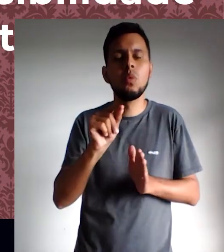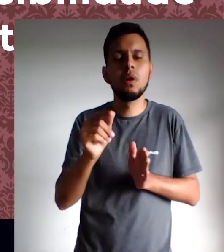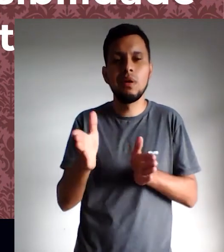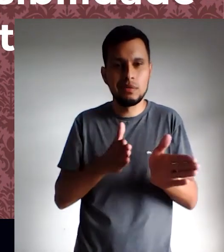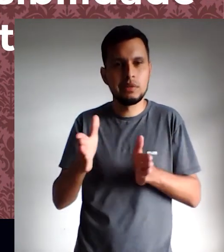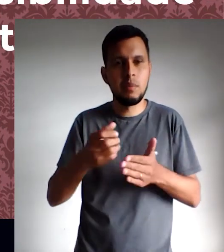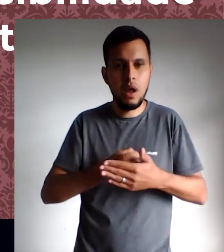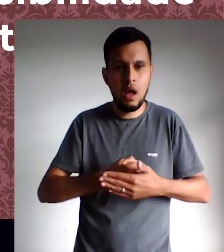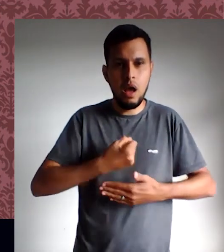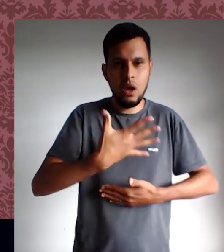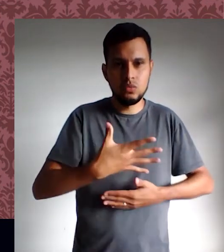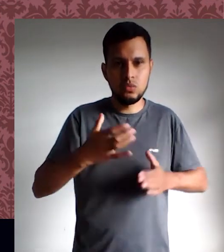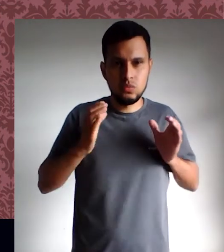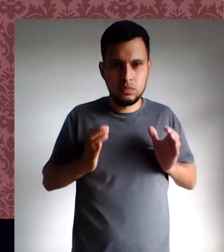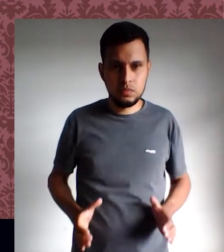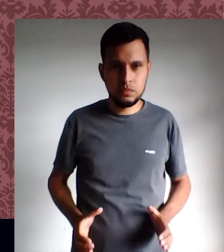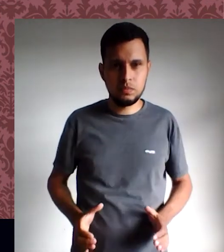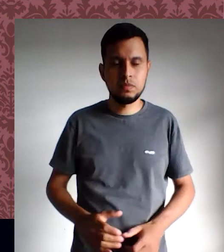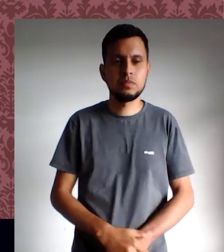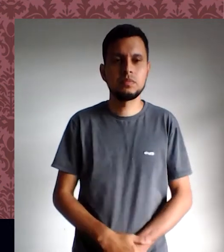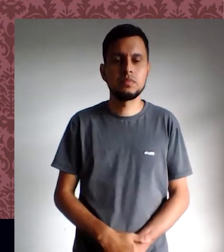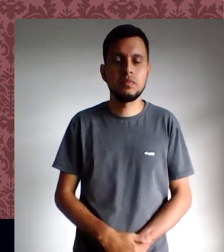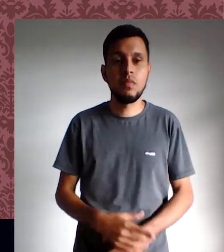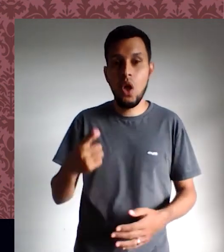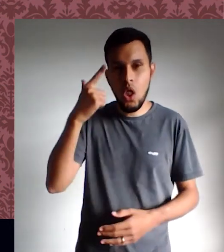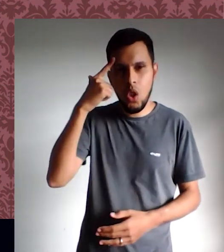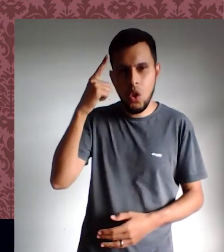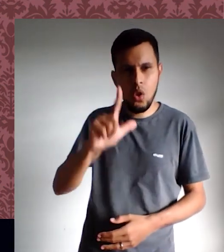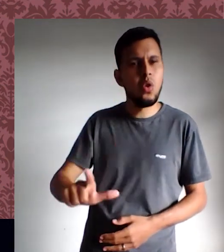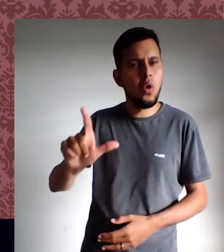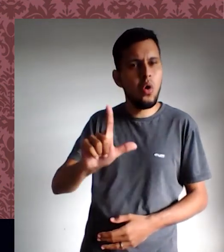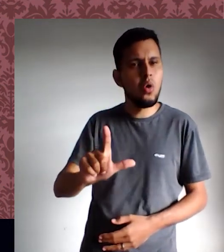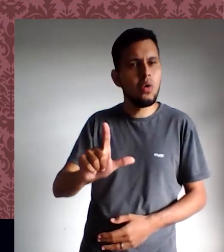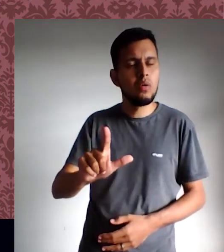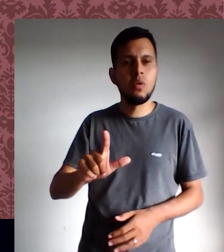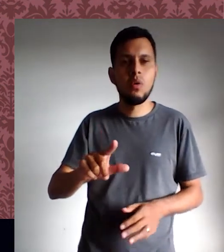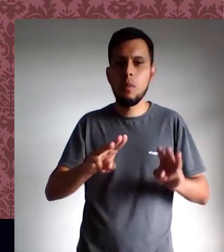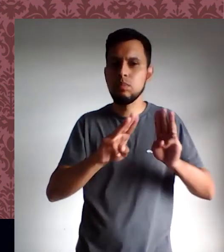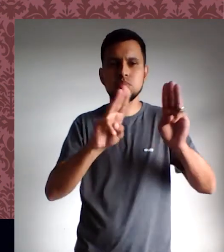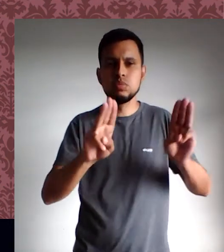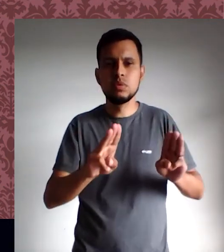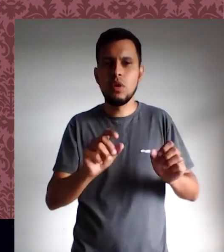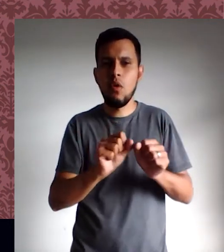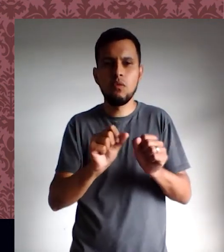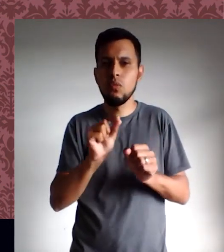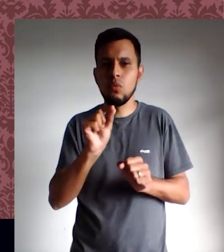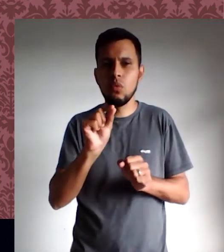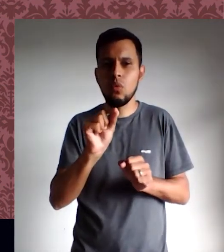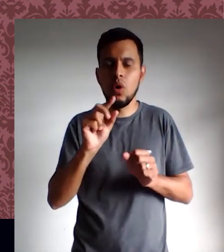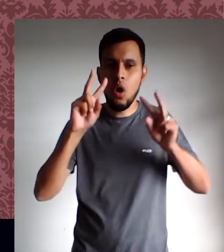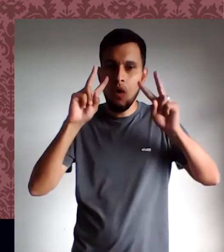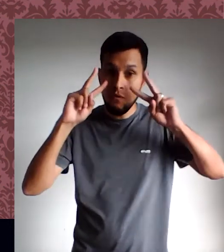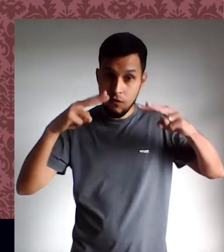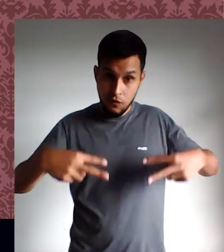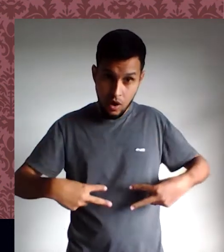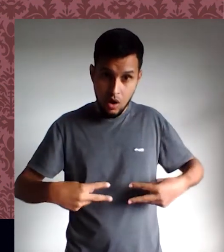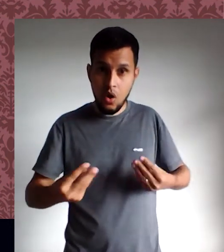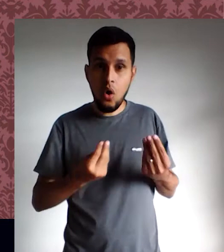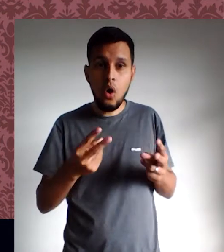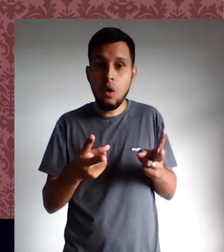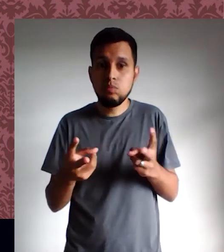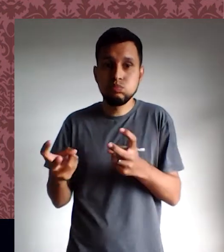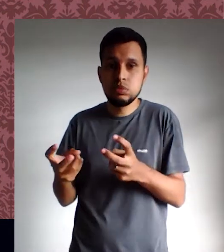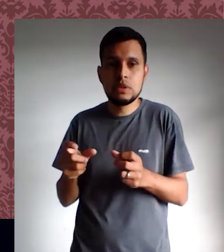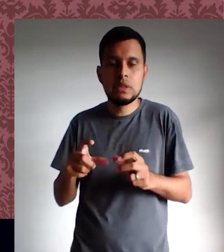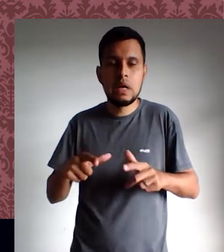acessibilidade atitudinal. Então, a partir dessa lógica, o próprio museu se transforma a entregar e perceber suas ações